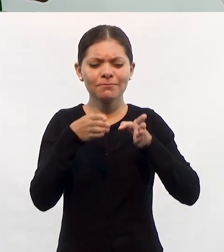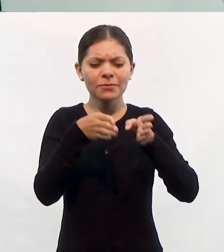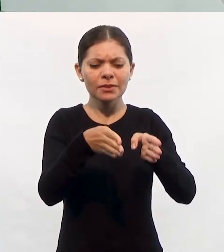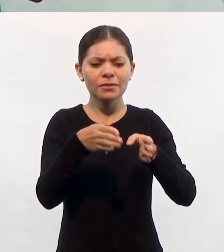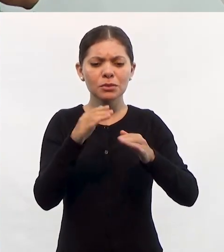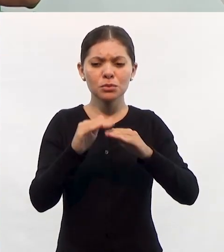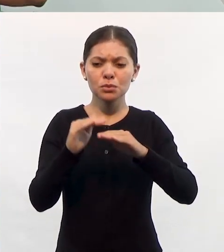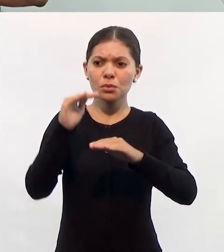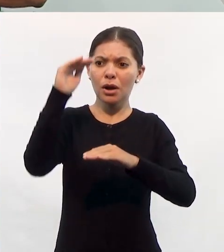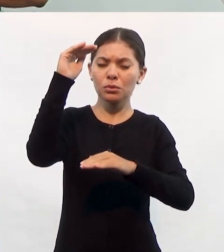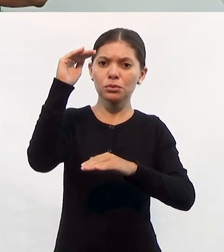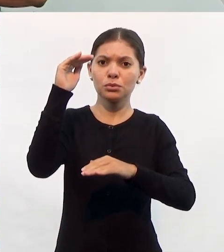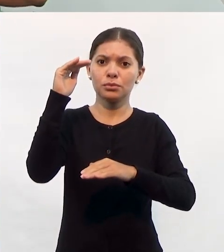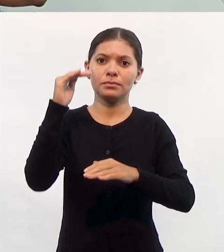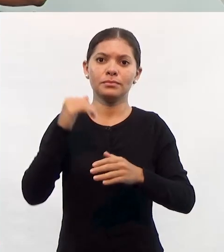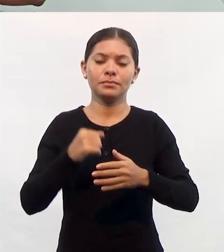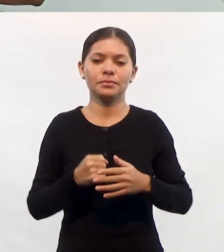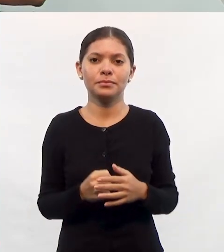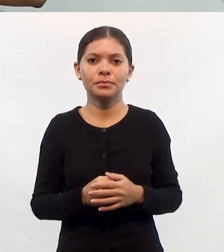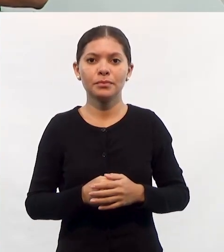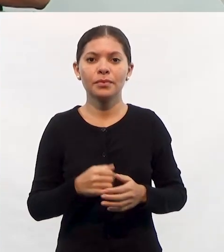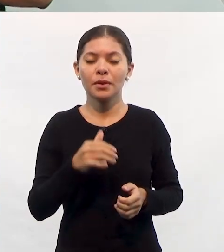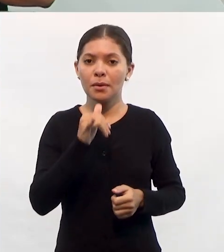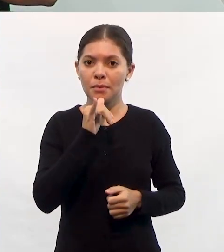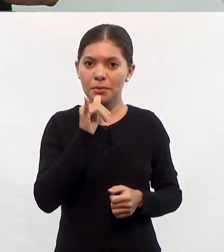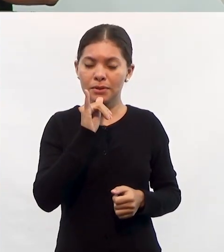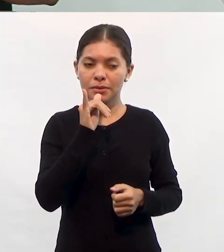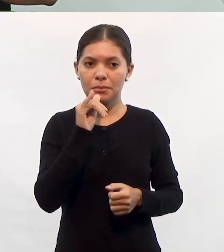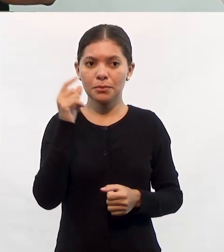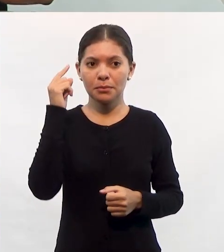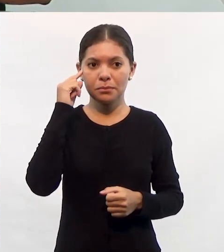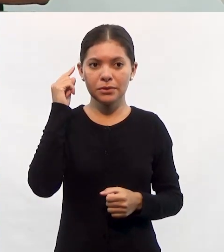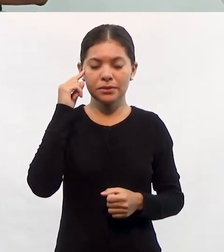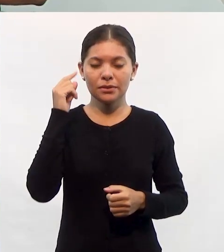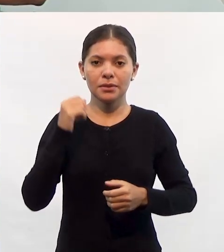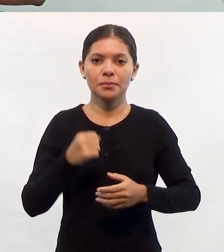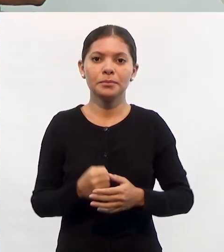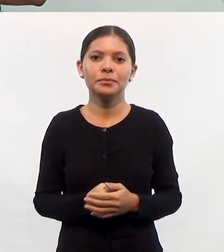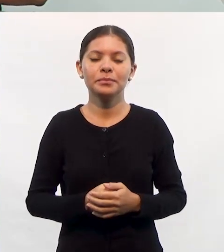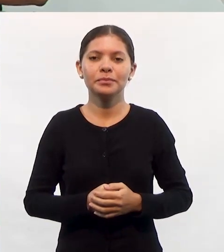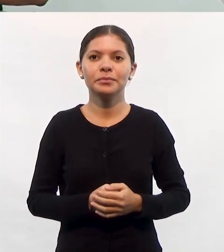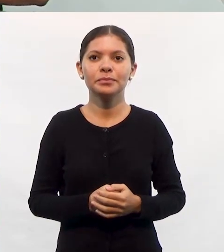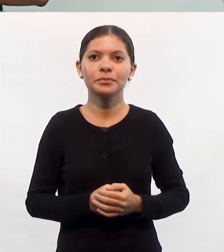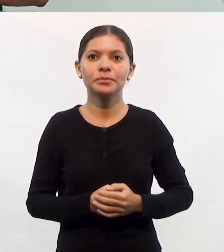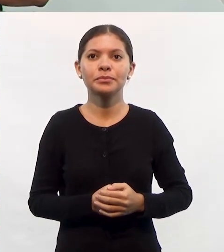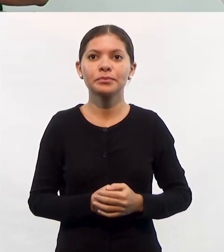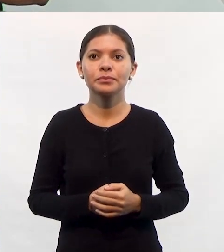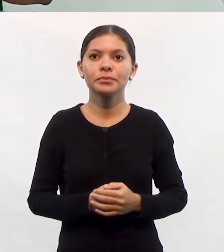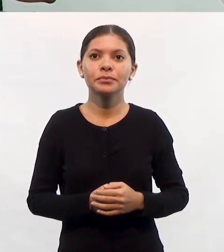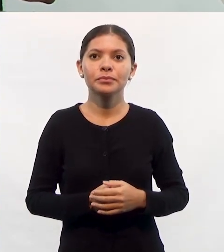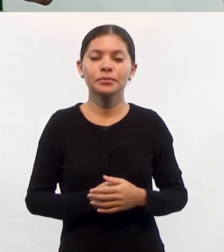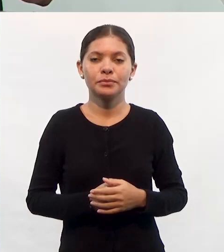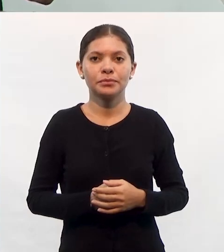fixos muito altos por exemplo Vamos pensar aqui em uma